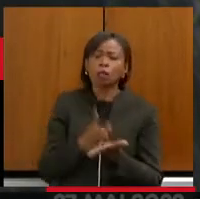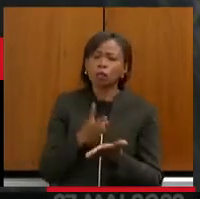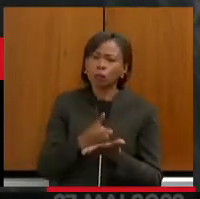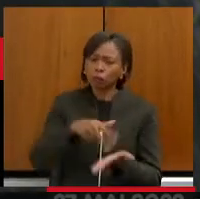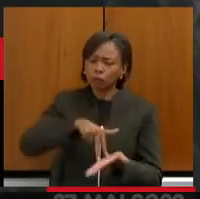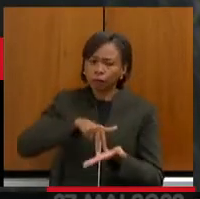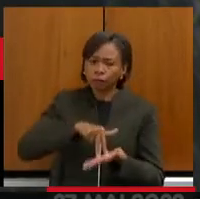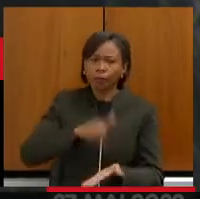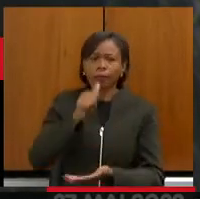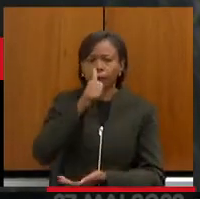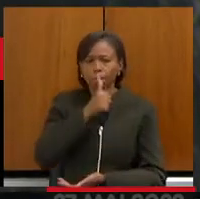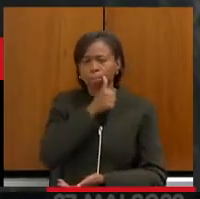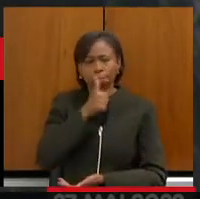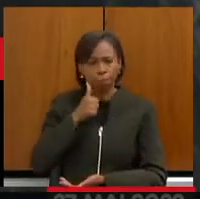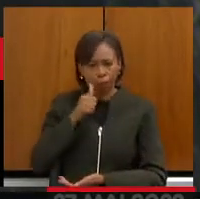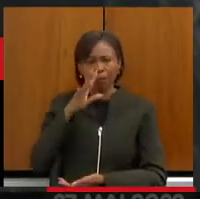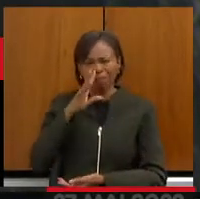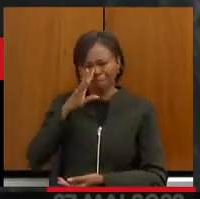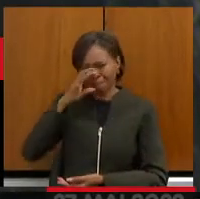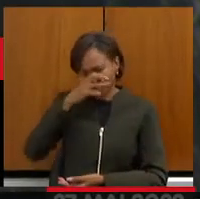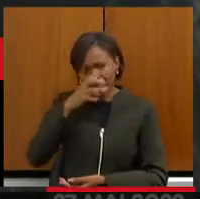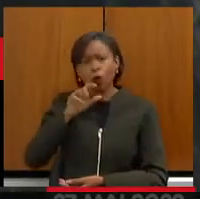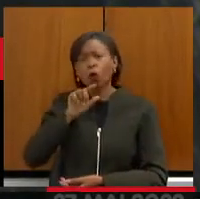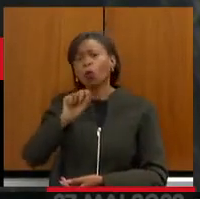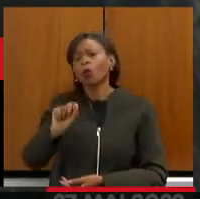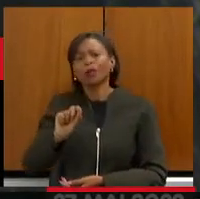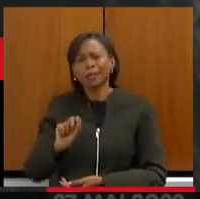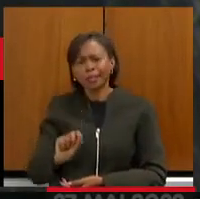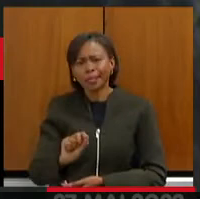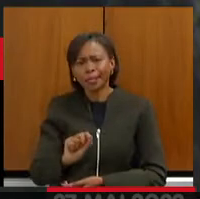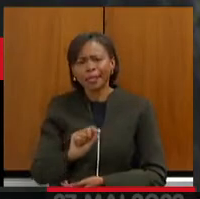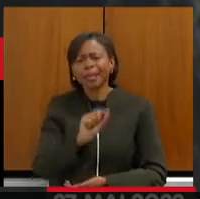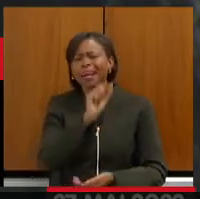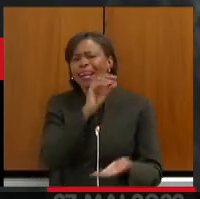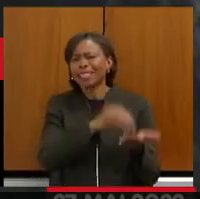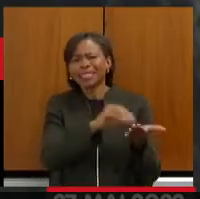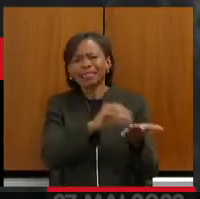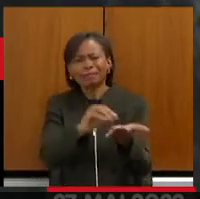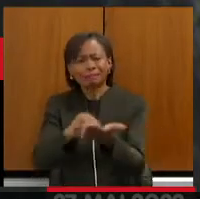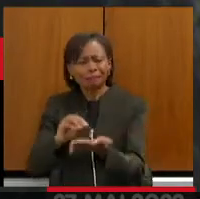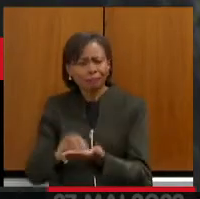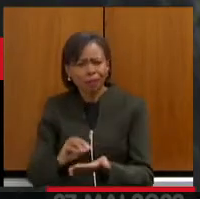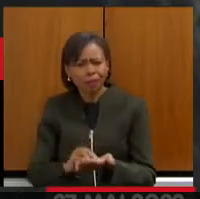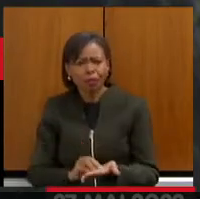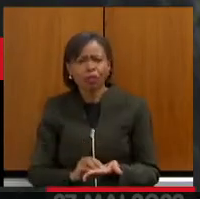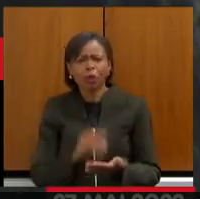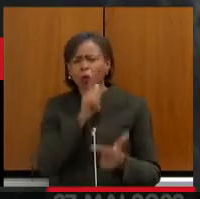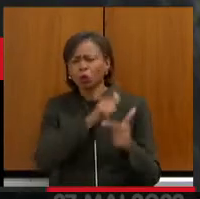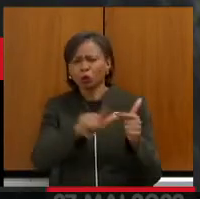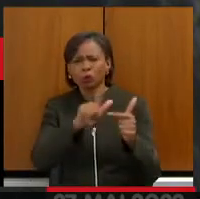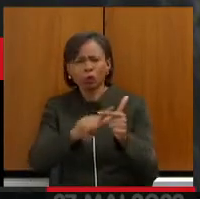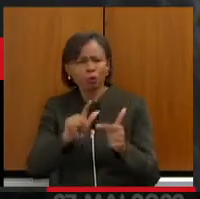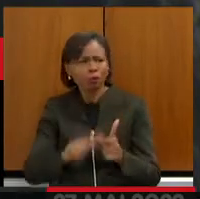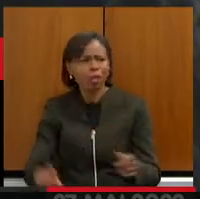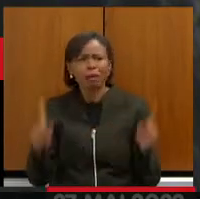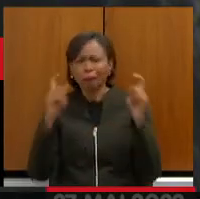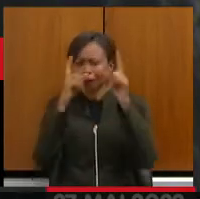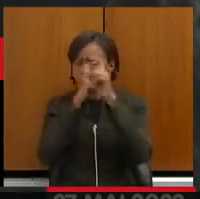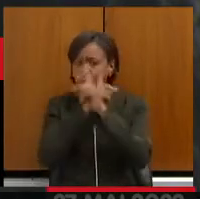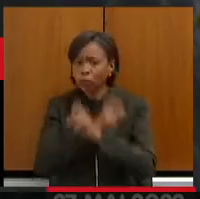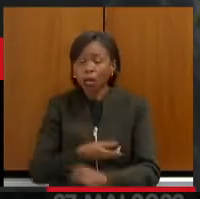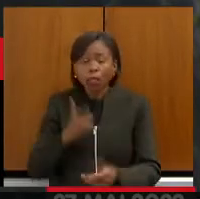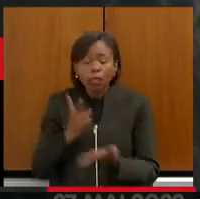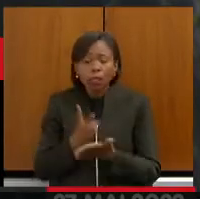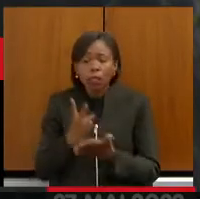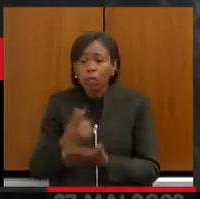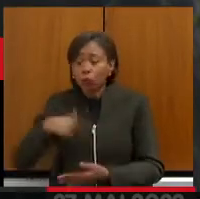e resistimos a precariedade resistimos e resistiremos lutando